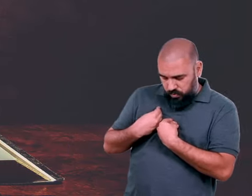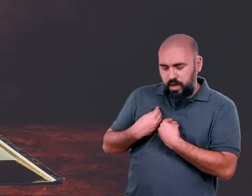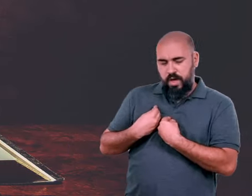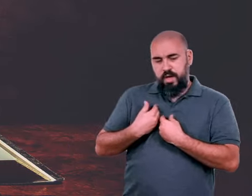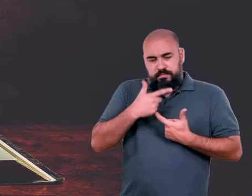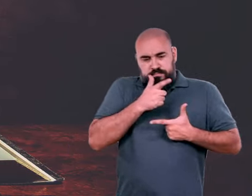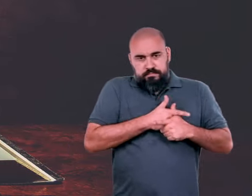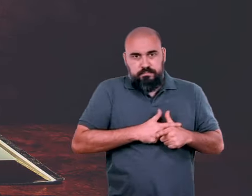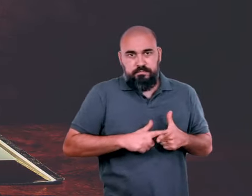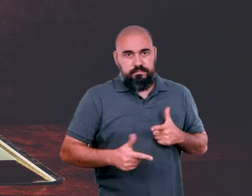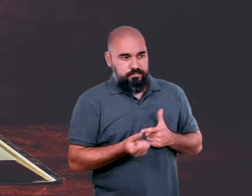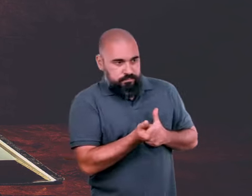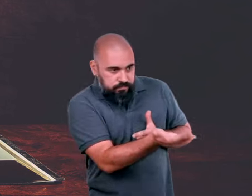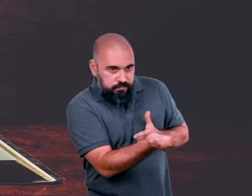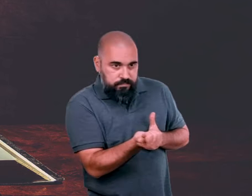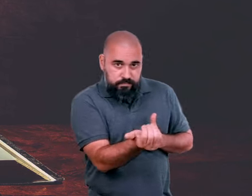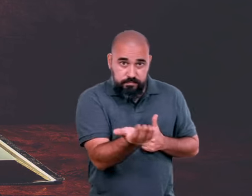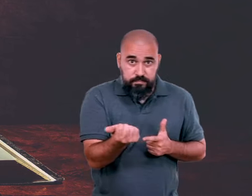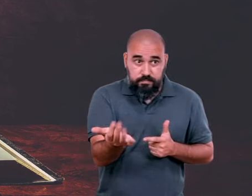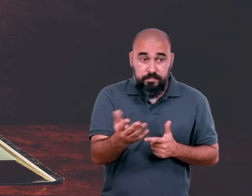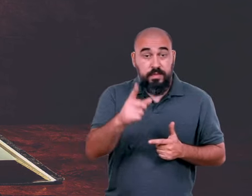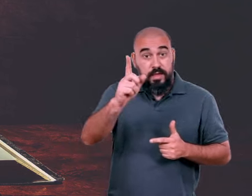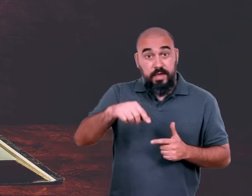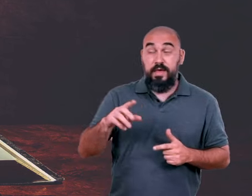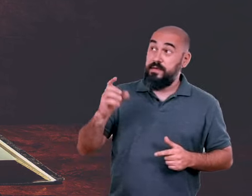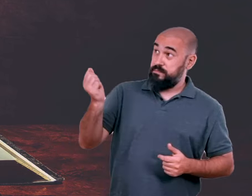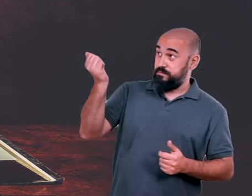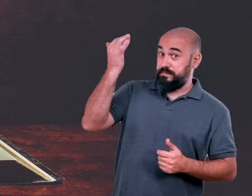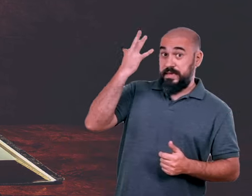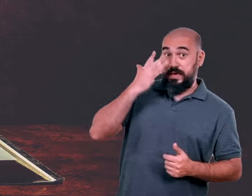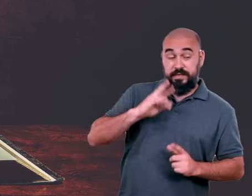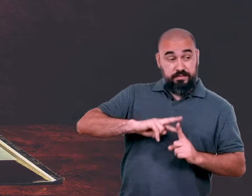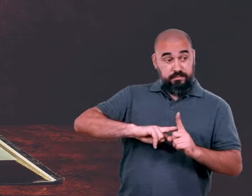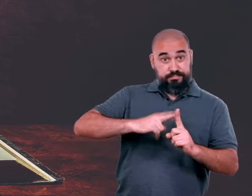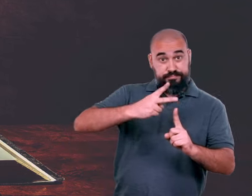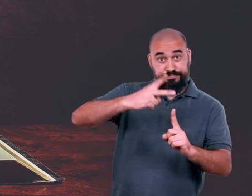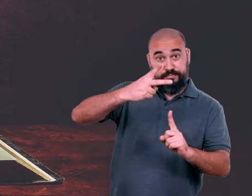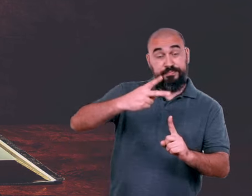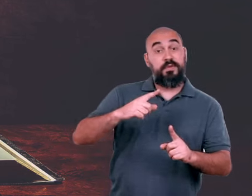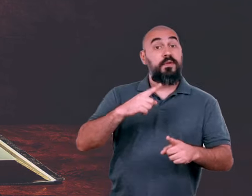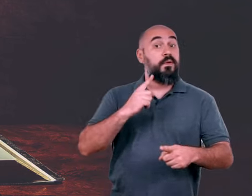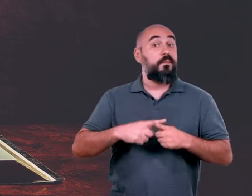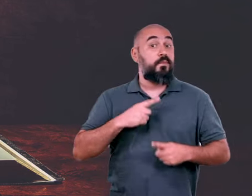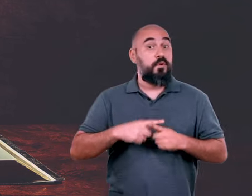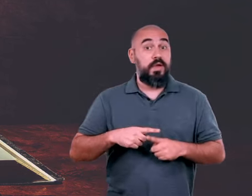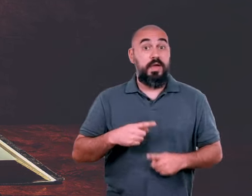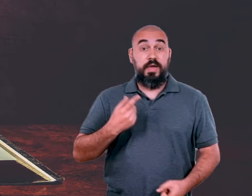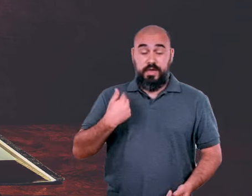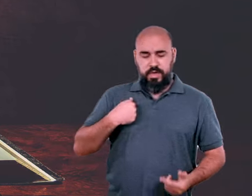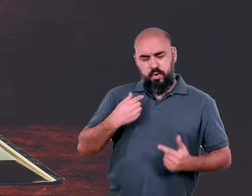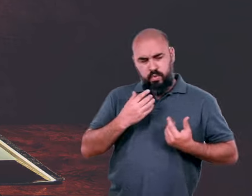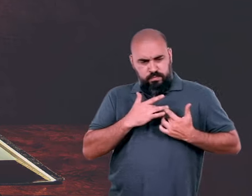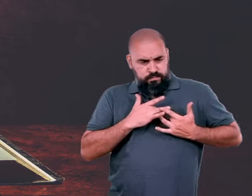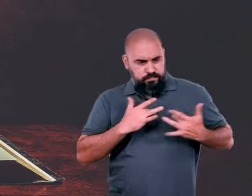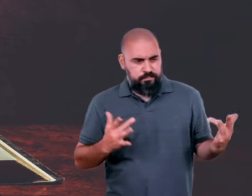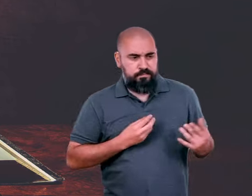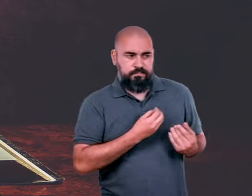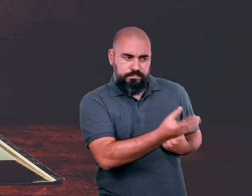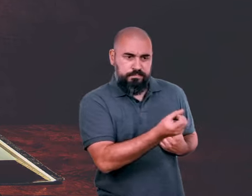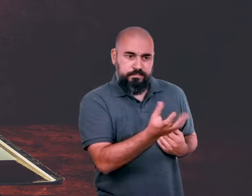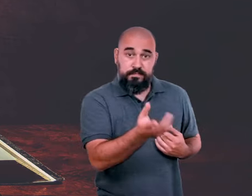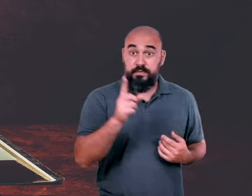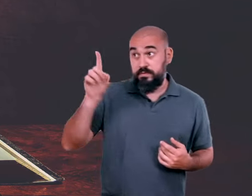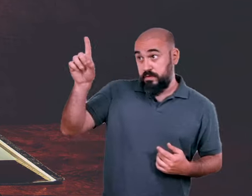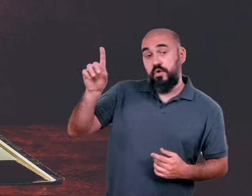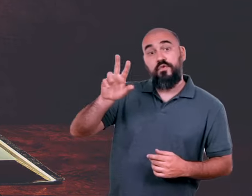medida, prensada, sacudida e transbordante será dada a vocês, porque com a medida com que tiverem medido,